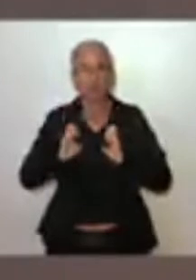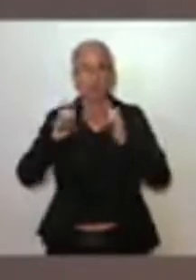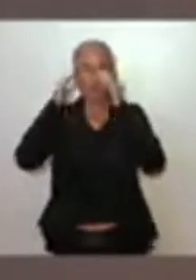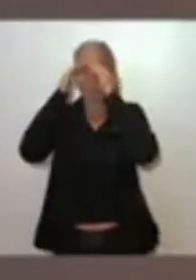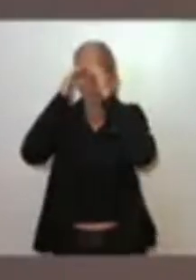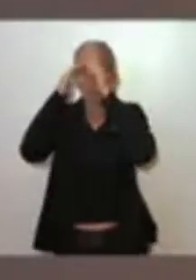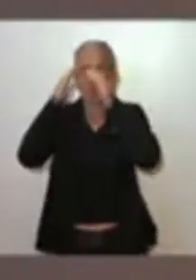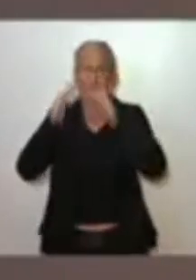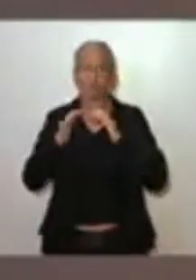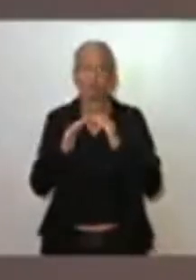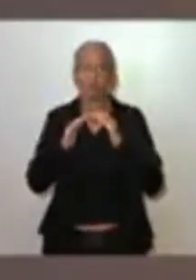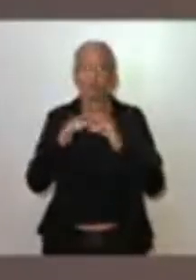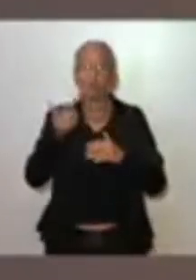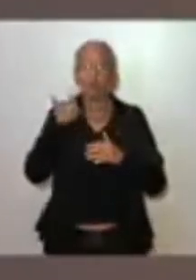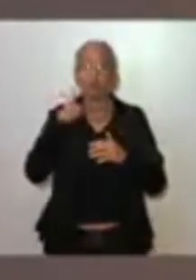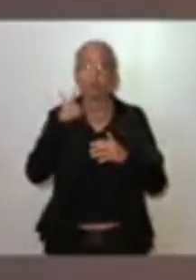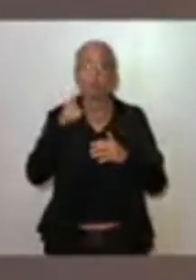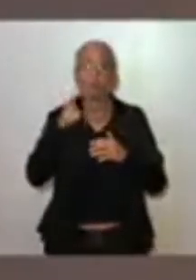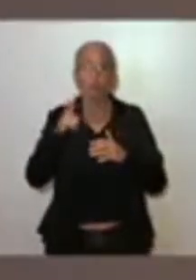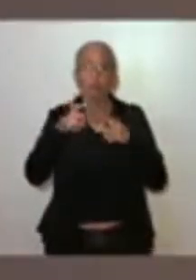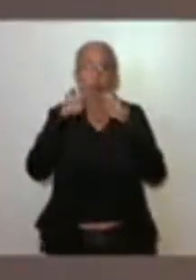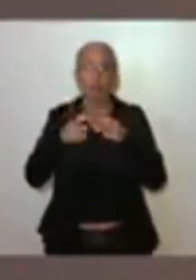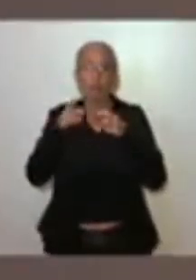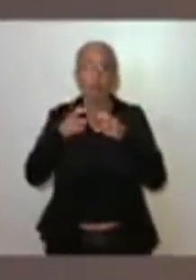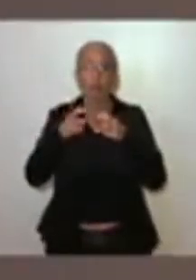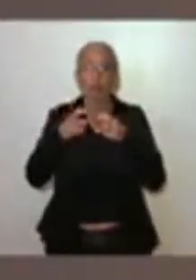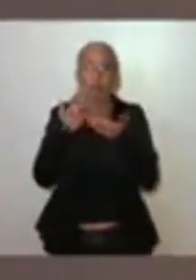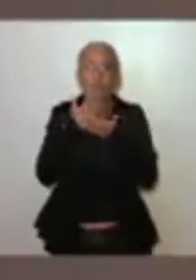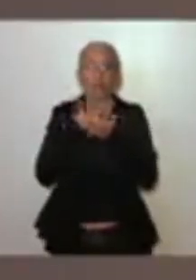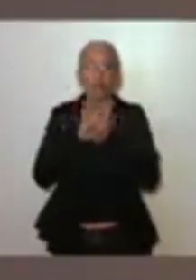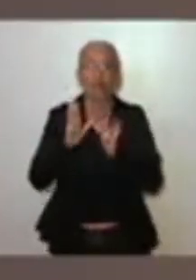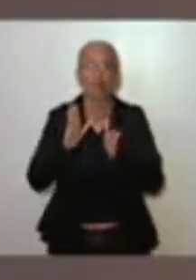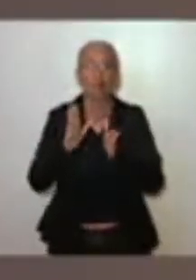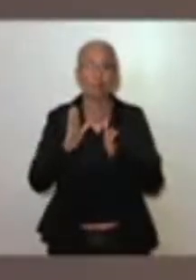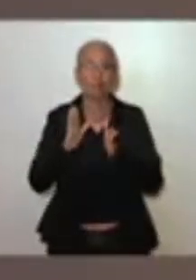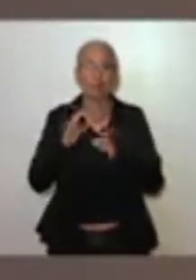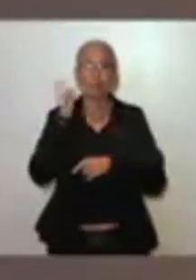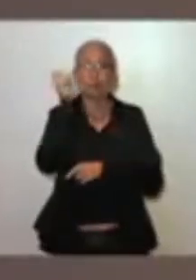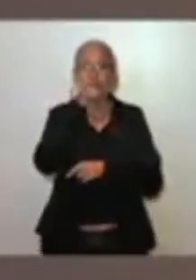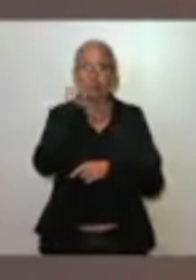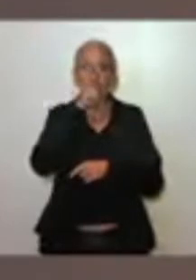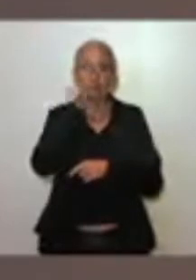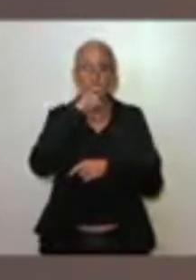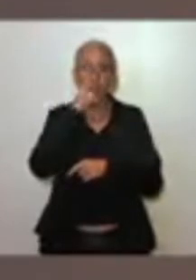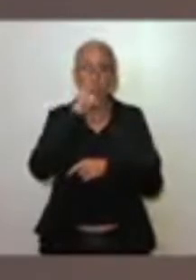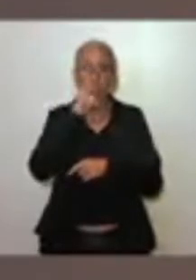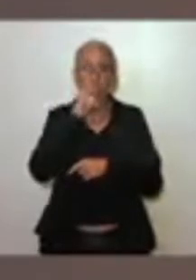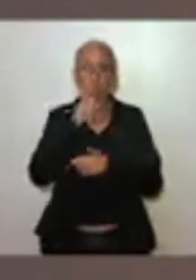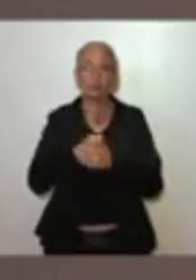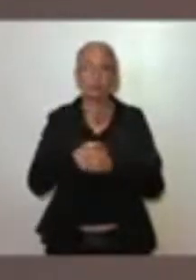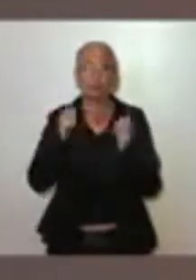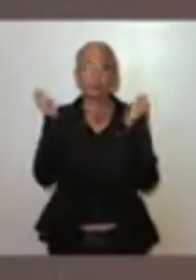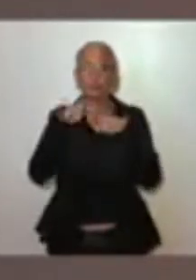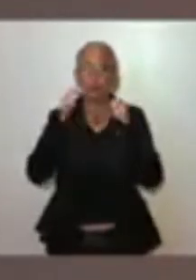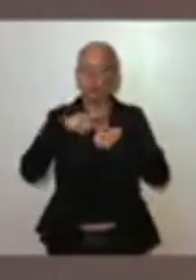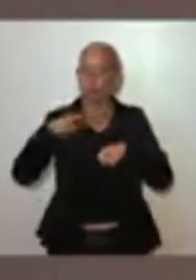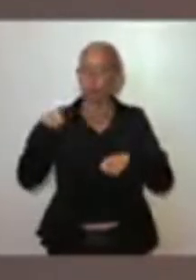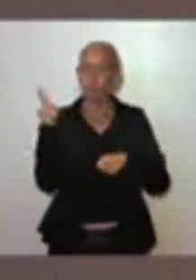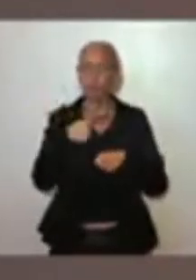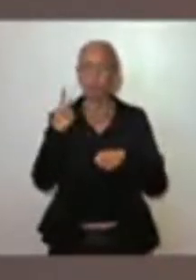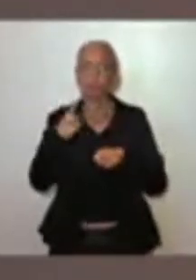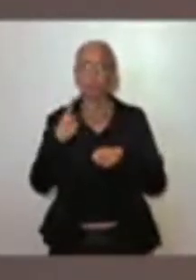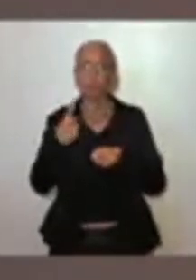espaço para quem quer a destruir lá e sobretudo destruir a através da mentira portanto nós precisamos